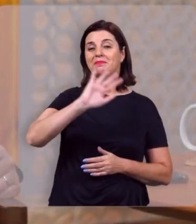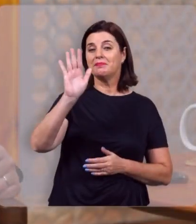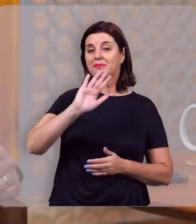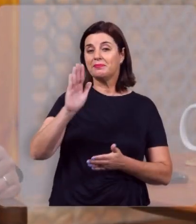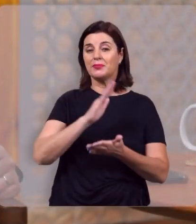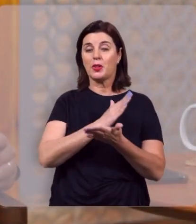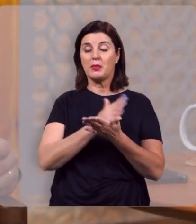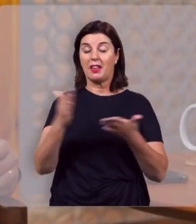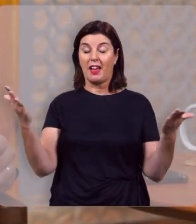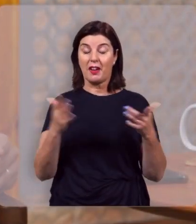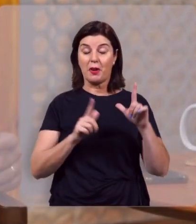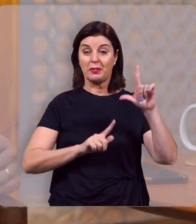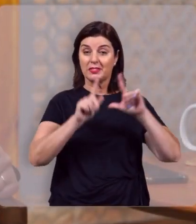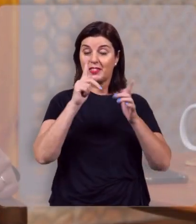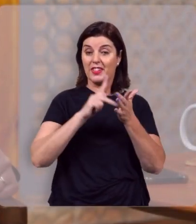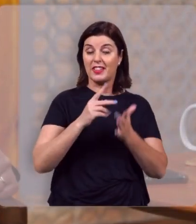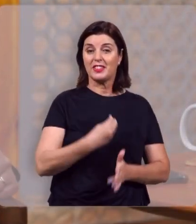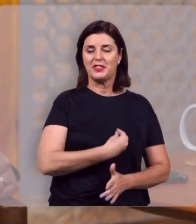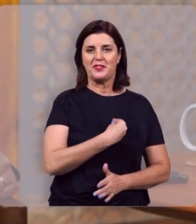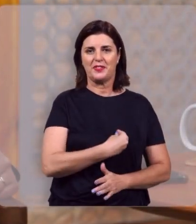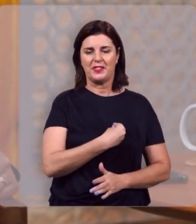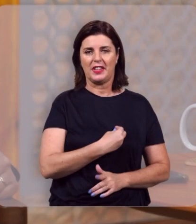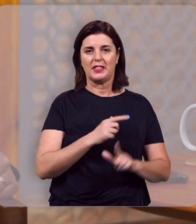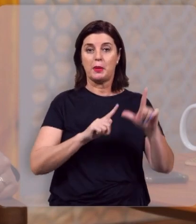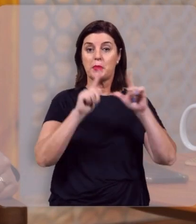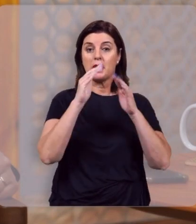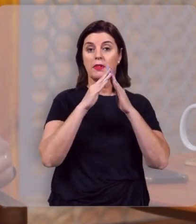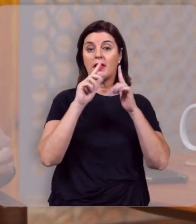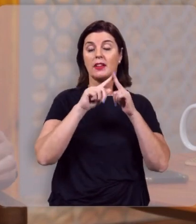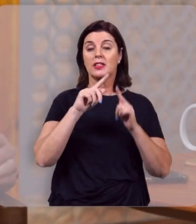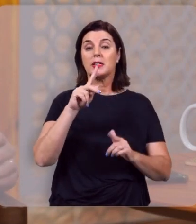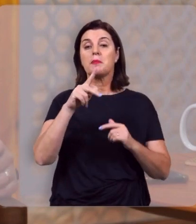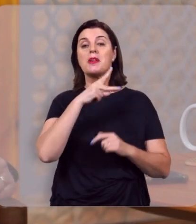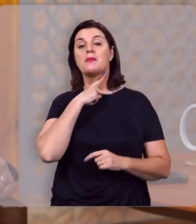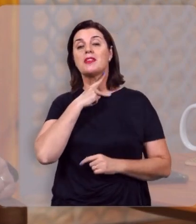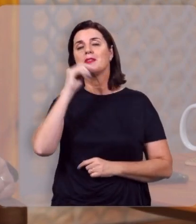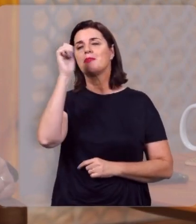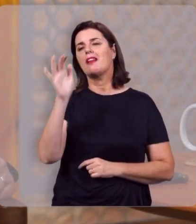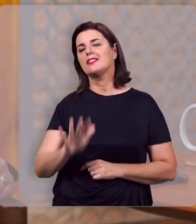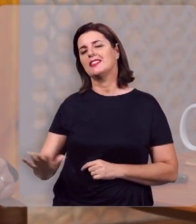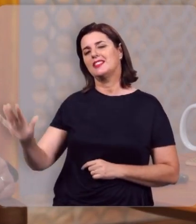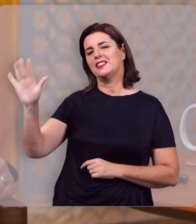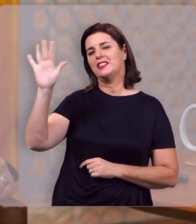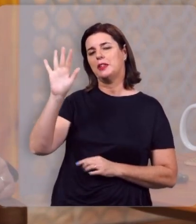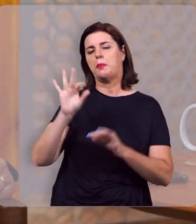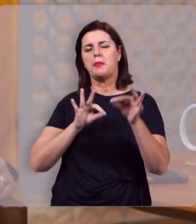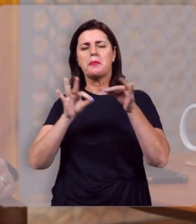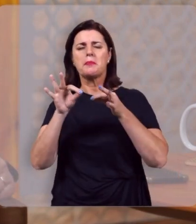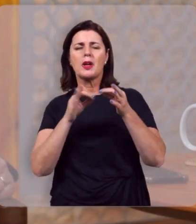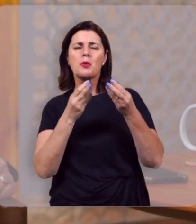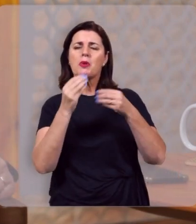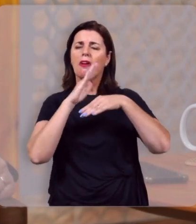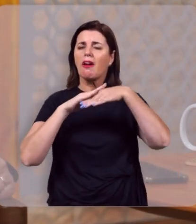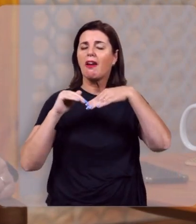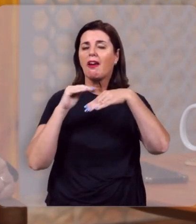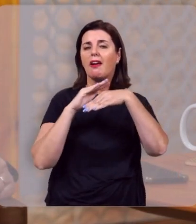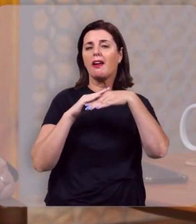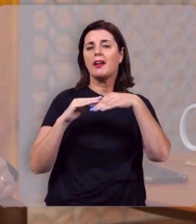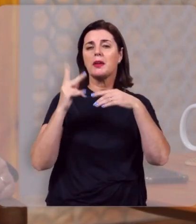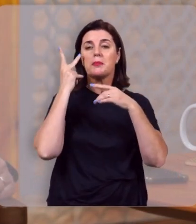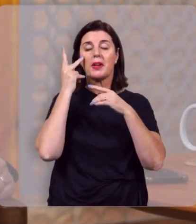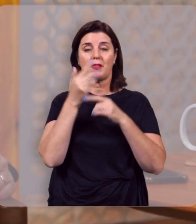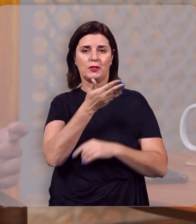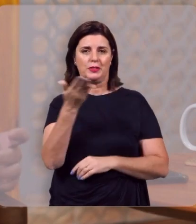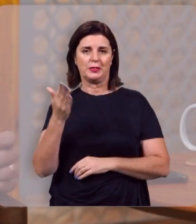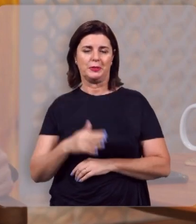Olá, começamos agora mais um Verdade e Vida, programa da Igreja Presbiteriana do Brasil, preparado com muito carinho